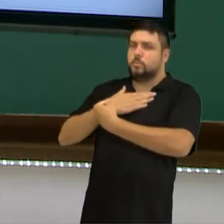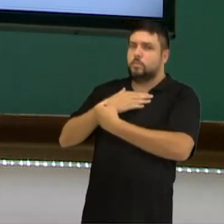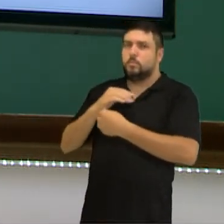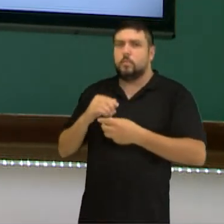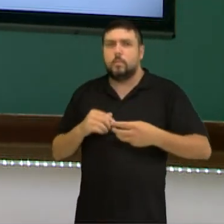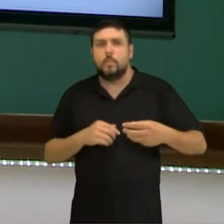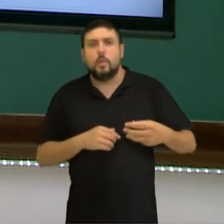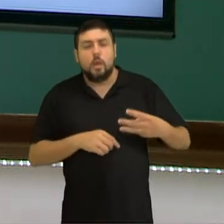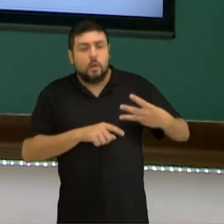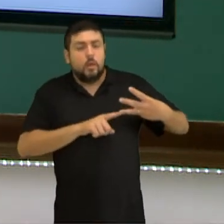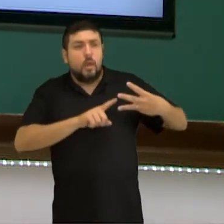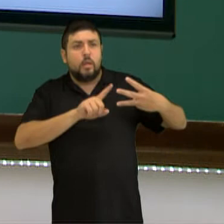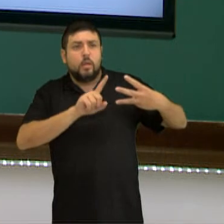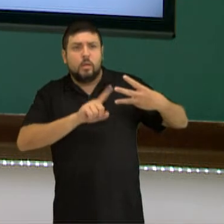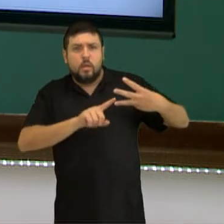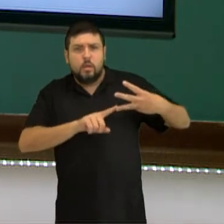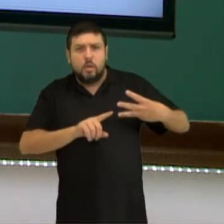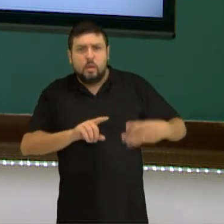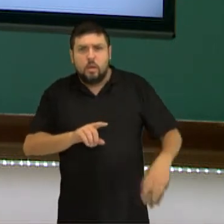não vale apenas para seres humanos.